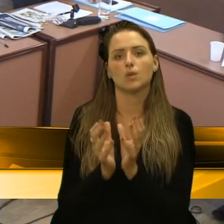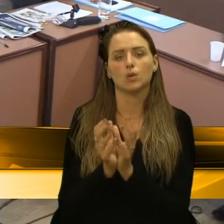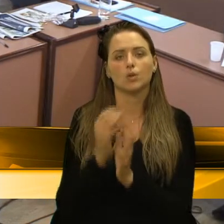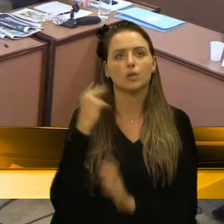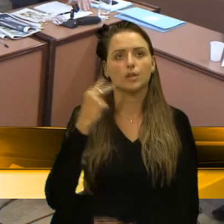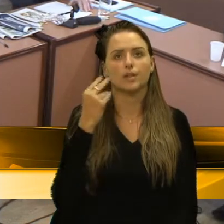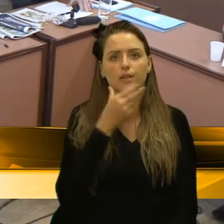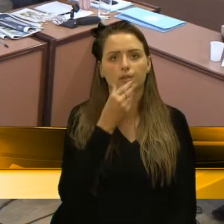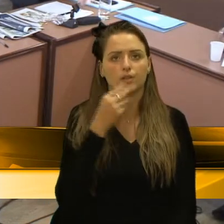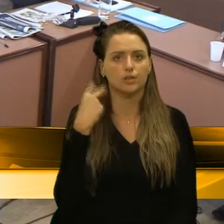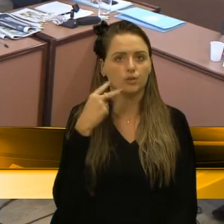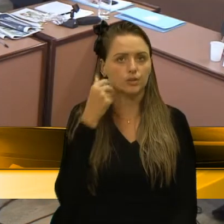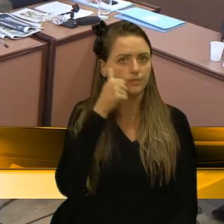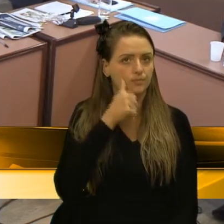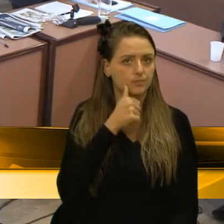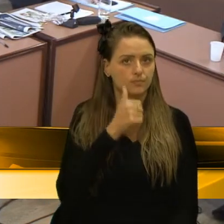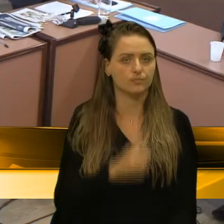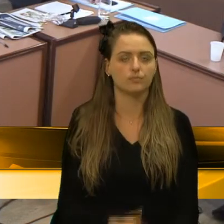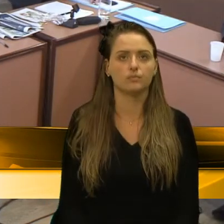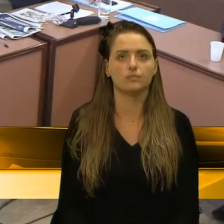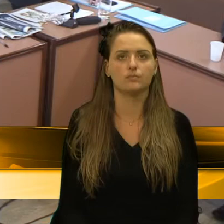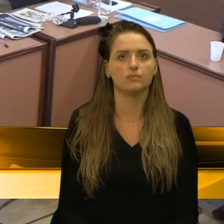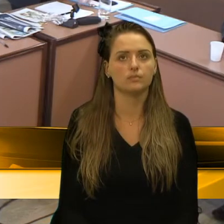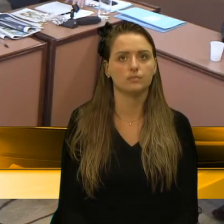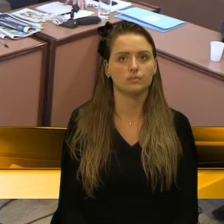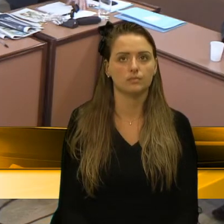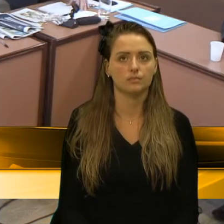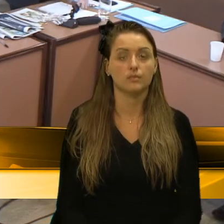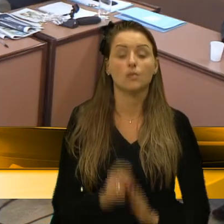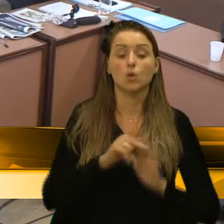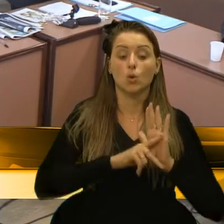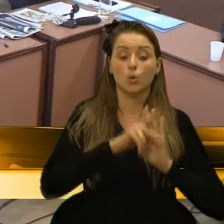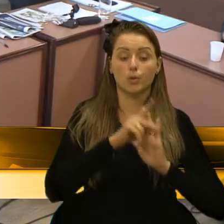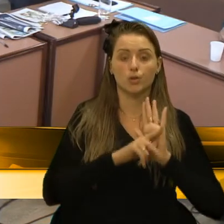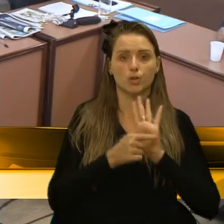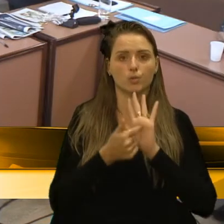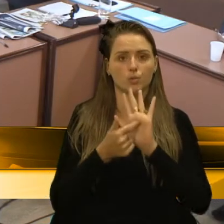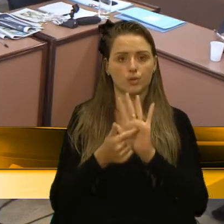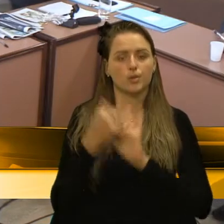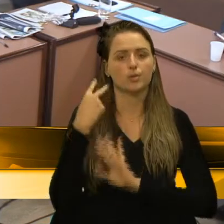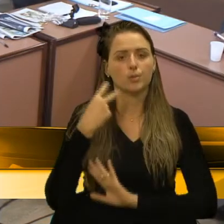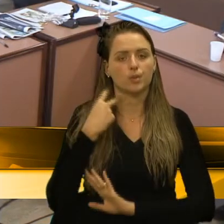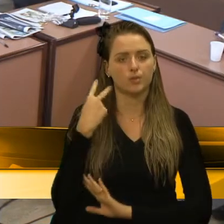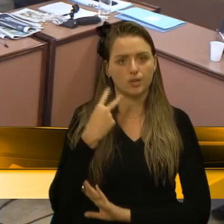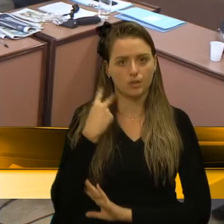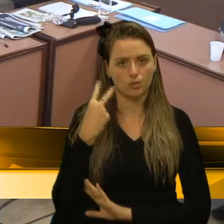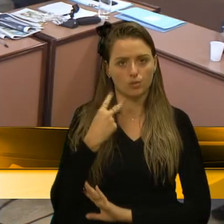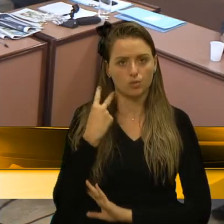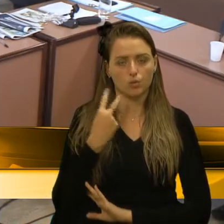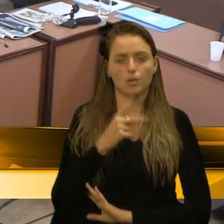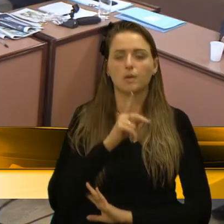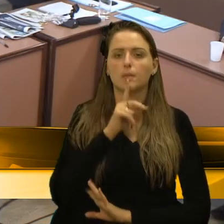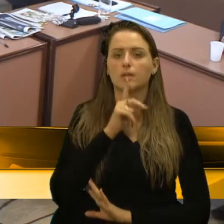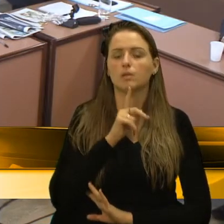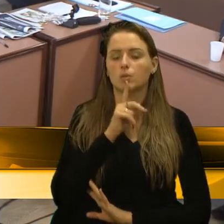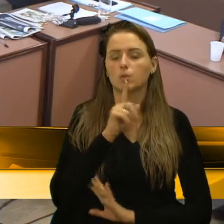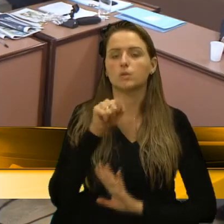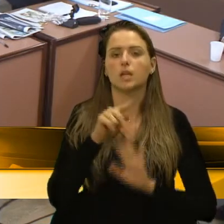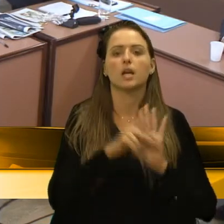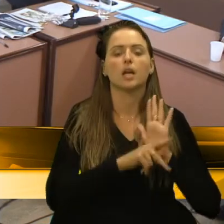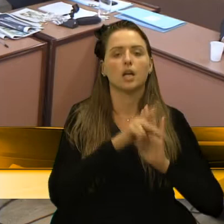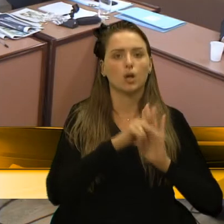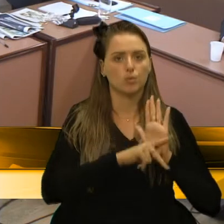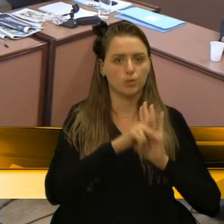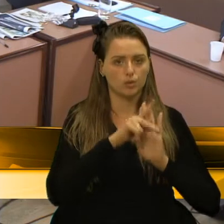vereadores e vereadoras, o projeto apresentado pelo vereador Menegúcia é um projeto